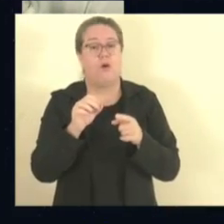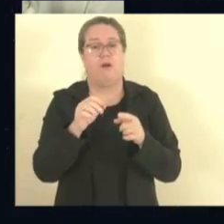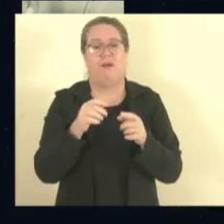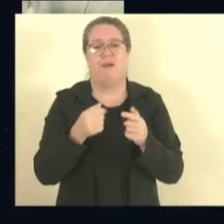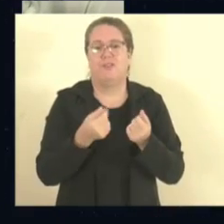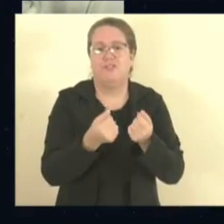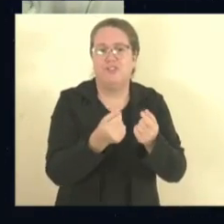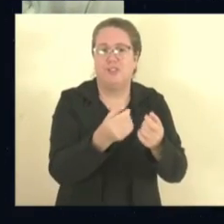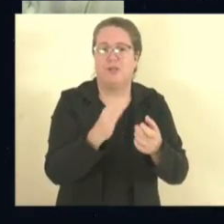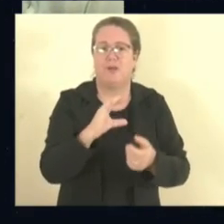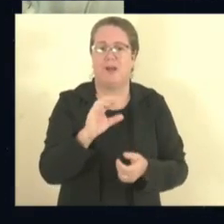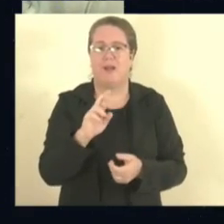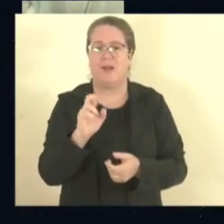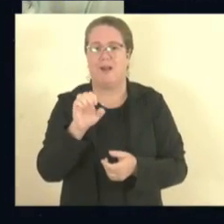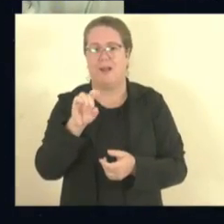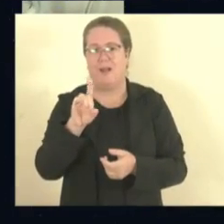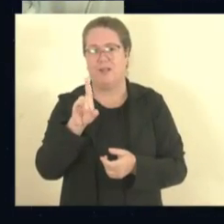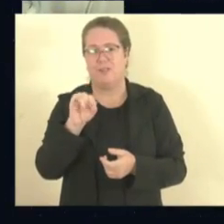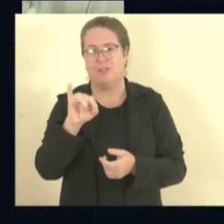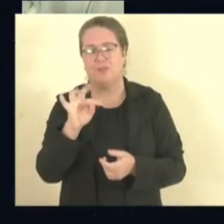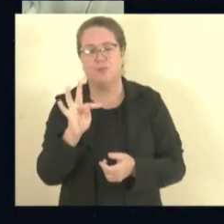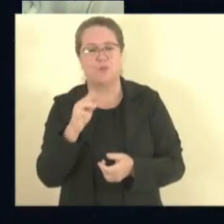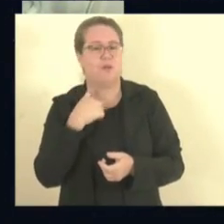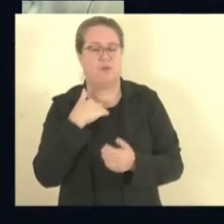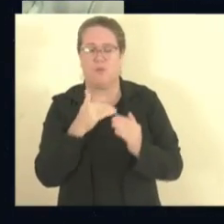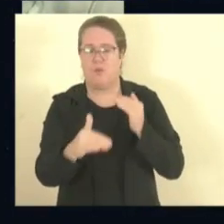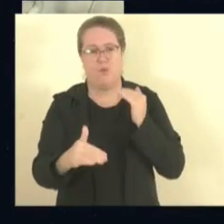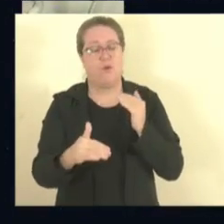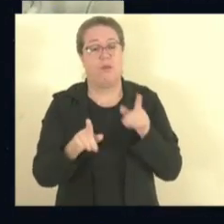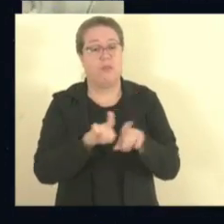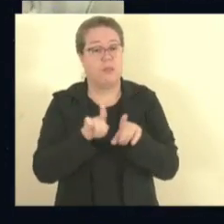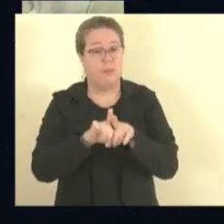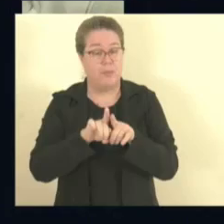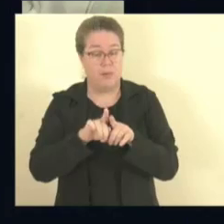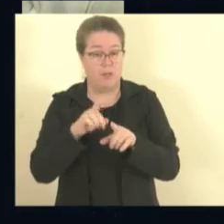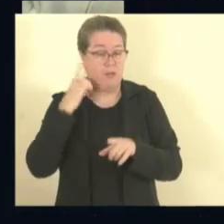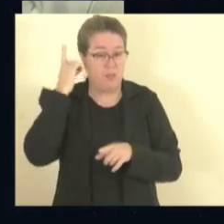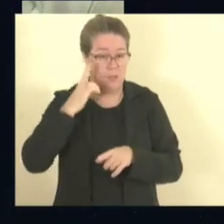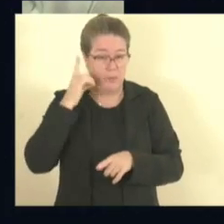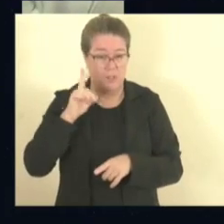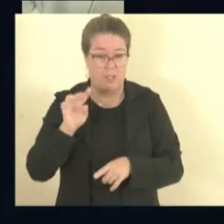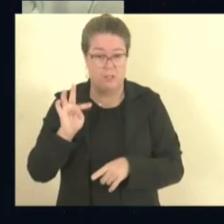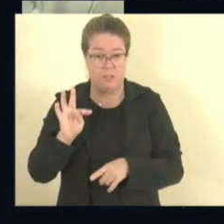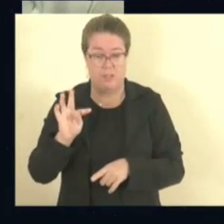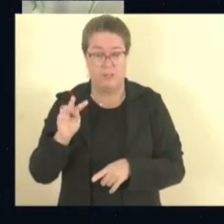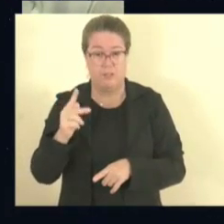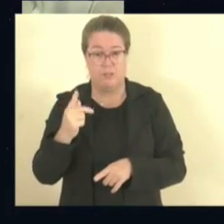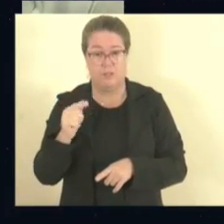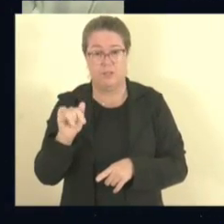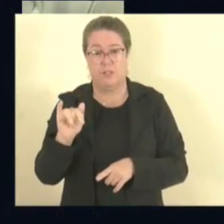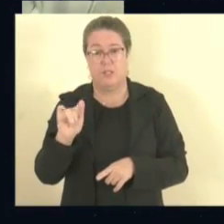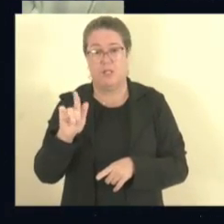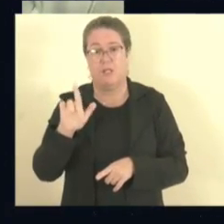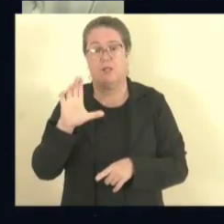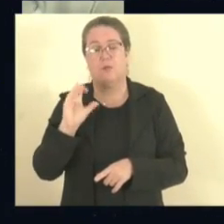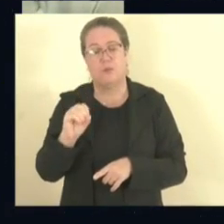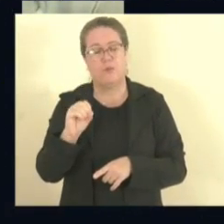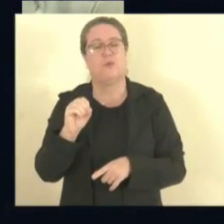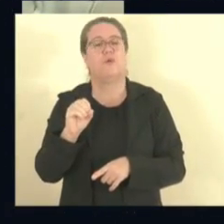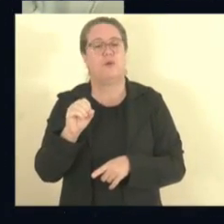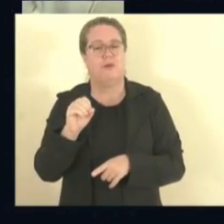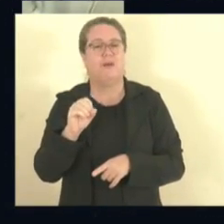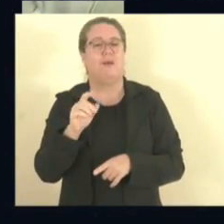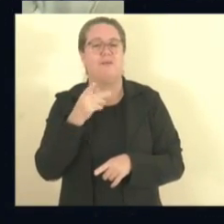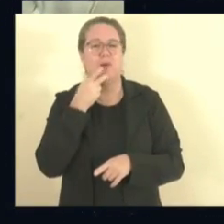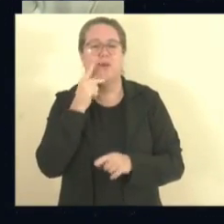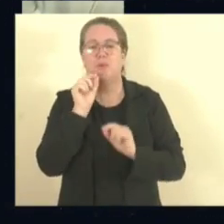porém, o deputado Thiago Hoffmann levantou uma questão importante a respeito de que os juros são